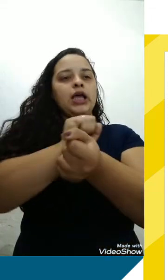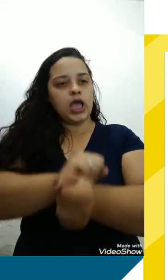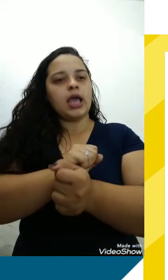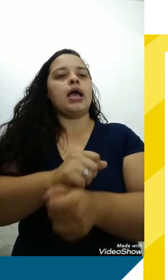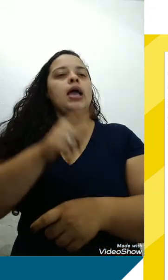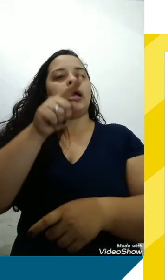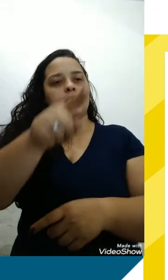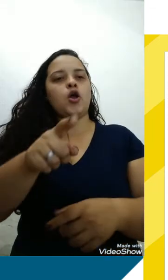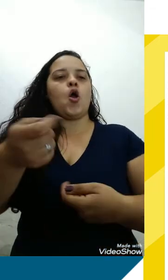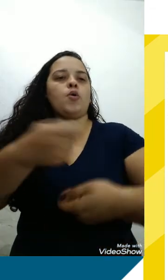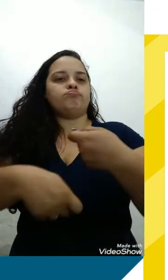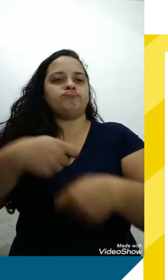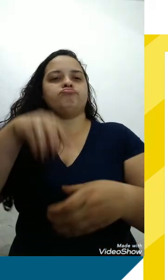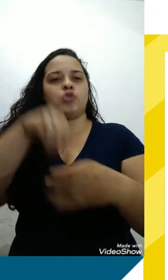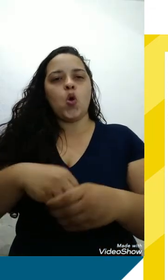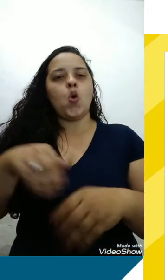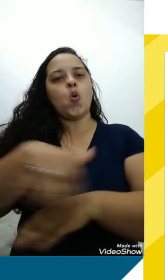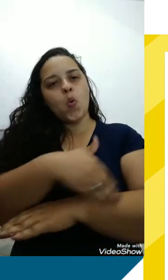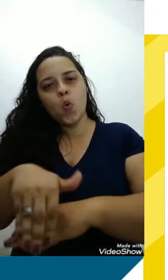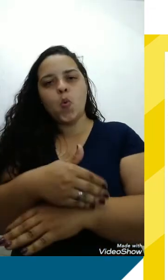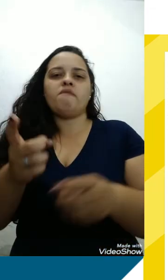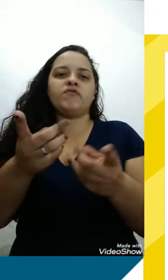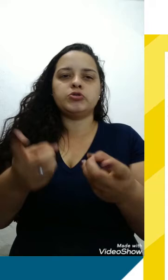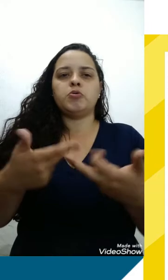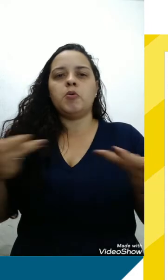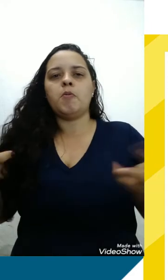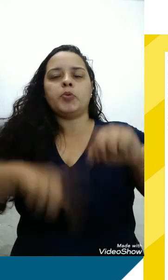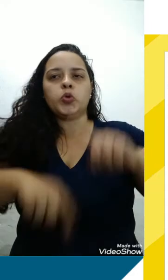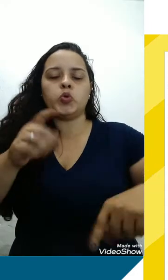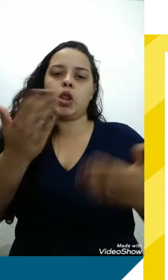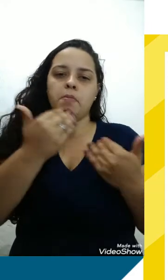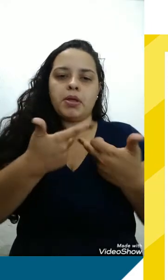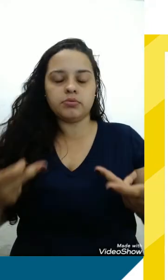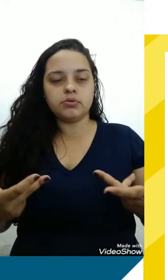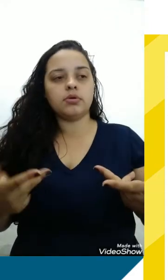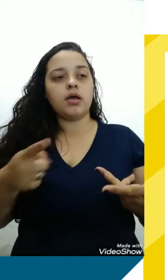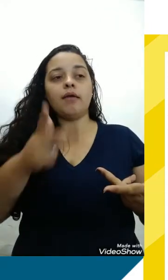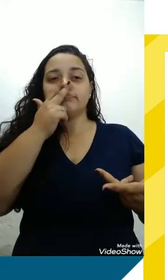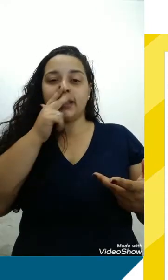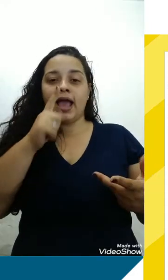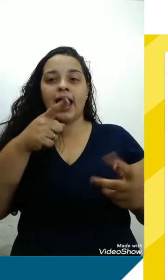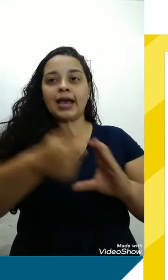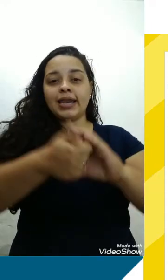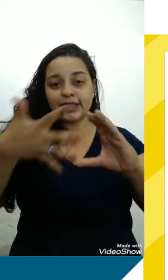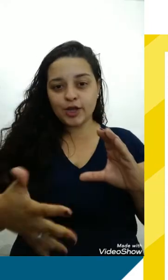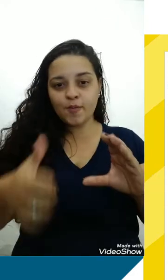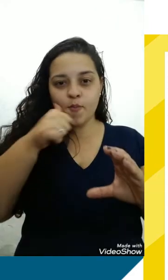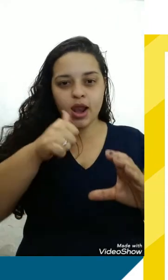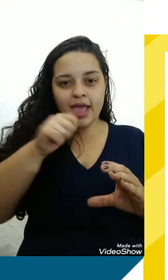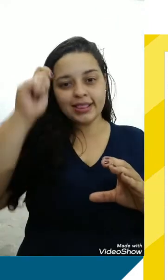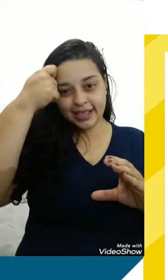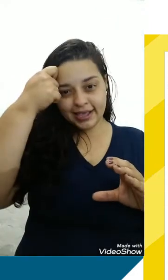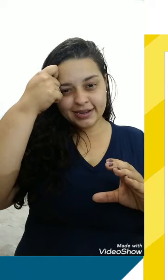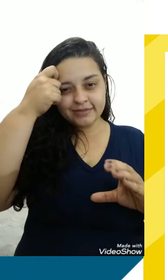produtos e alimentos. Ou seja, o paralelo que a questão está fazendo é entre a característica da presença de mulheres comerciantes e vendedoras